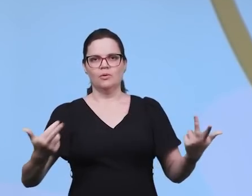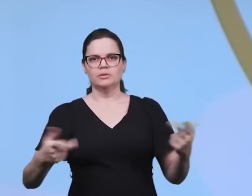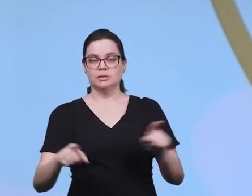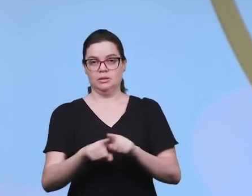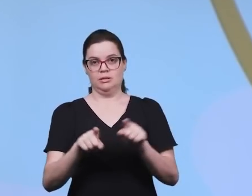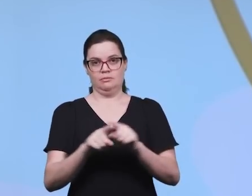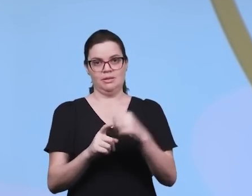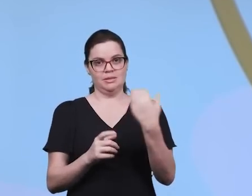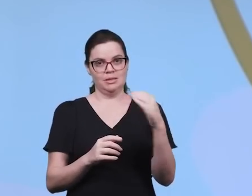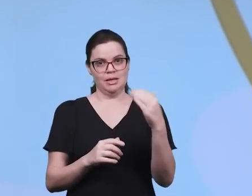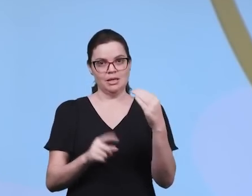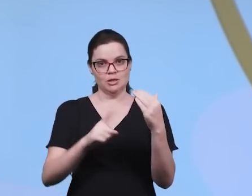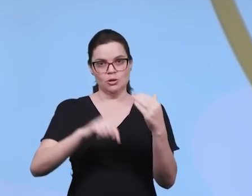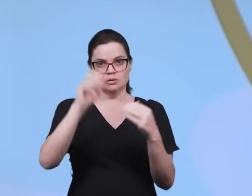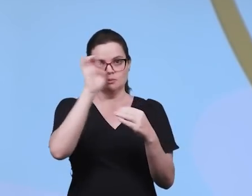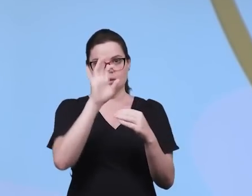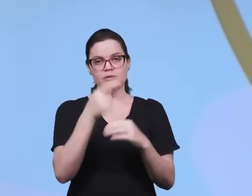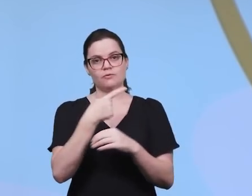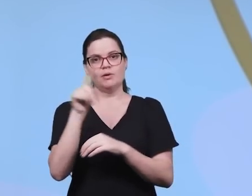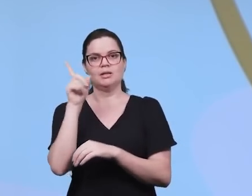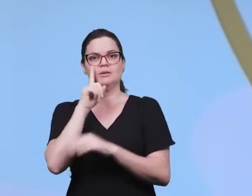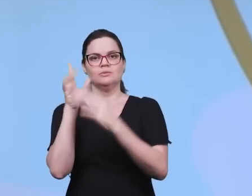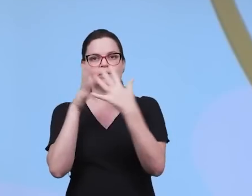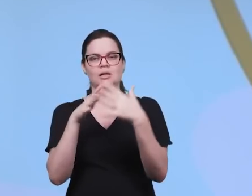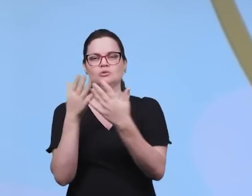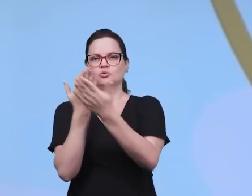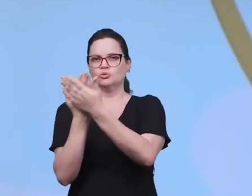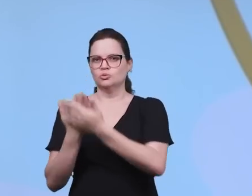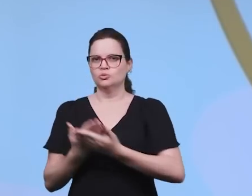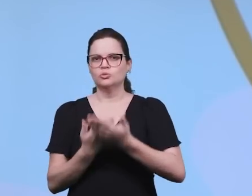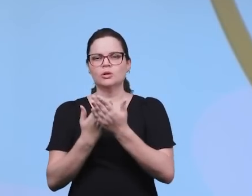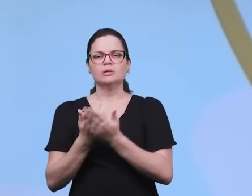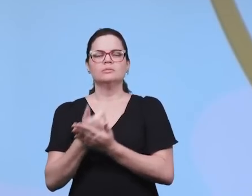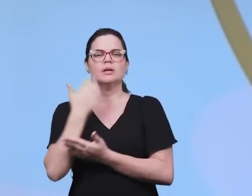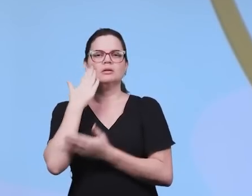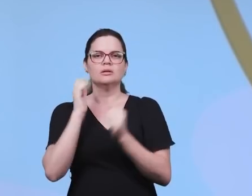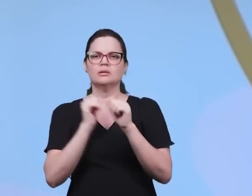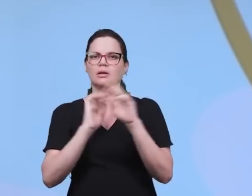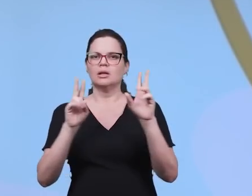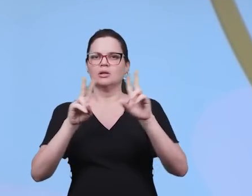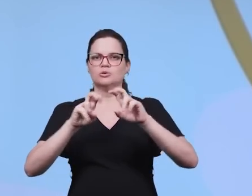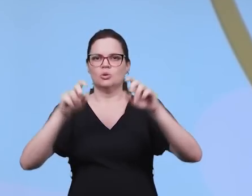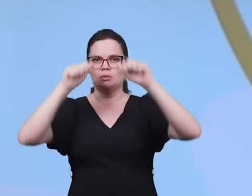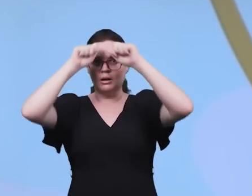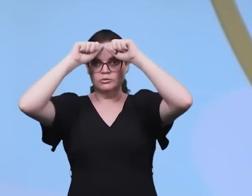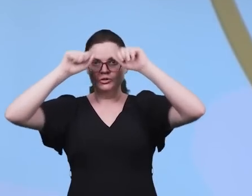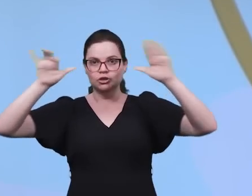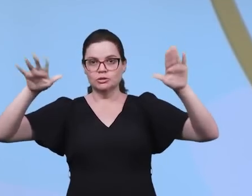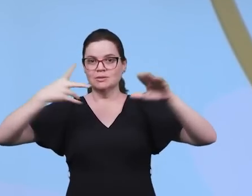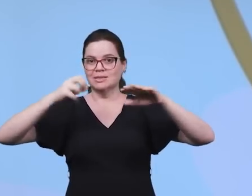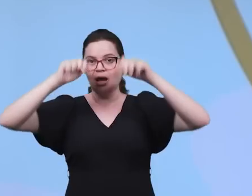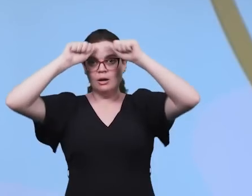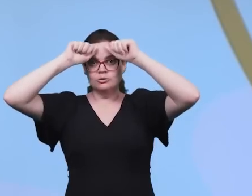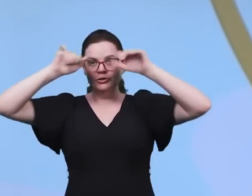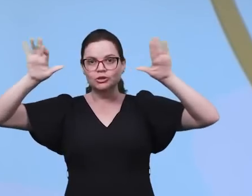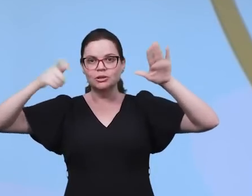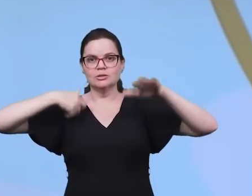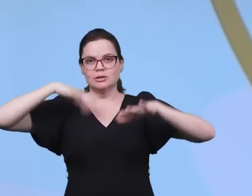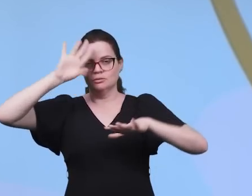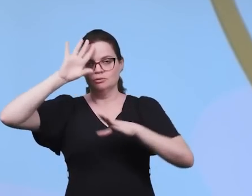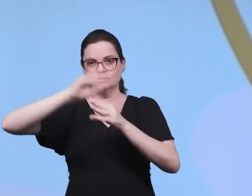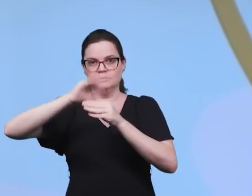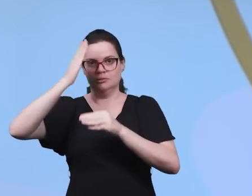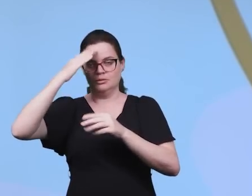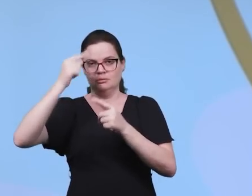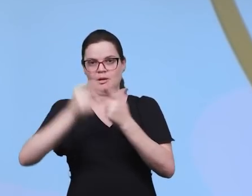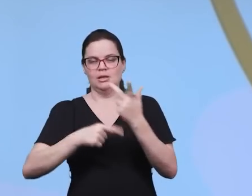brasileiros estão, inclusive, nos Estados Unidos, estudando, trabalhando com essa questão de entender o autismo, e ao entender o autismo em todos os seus